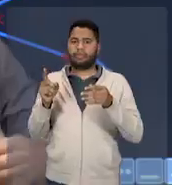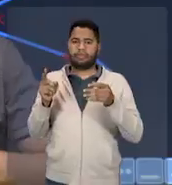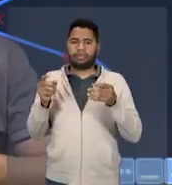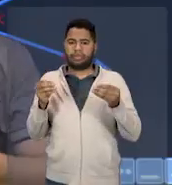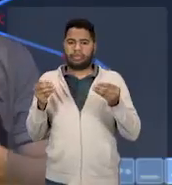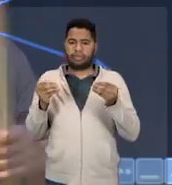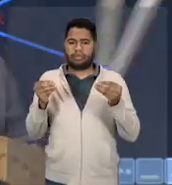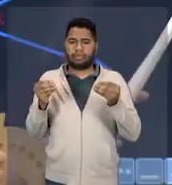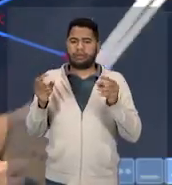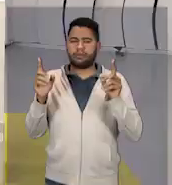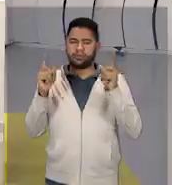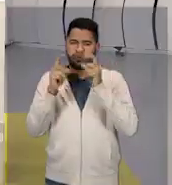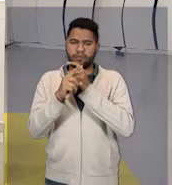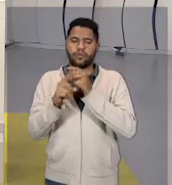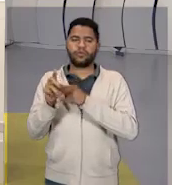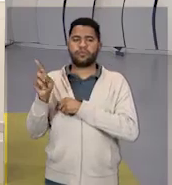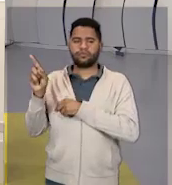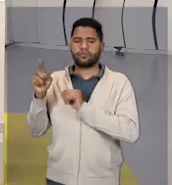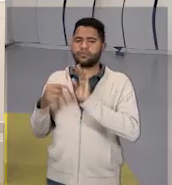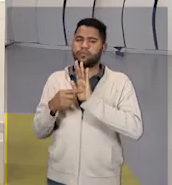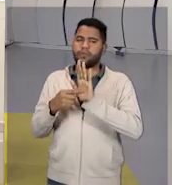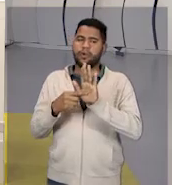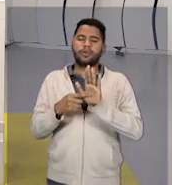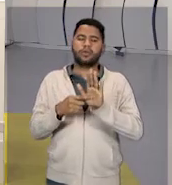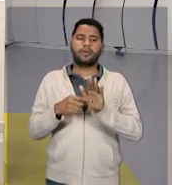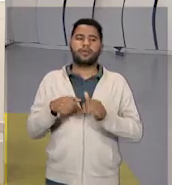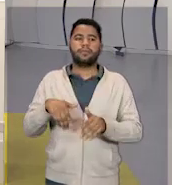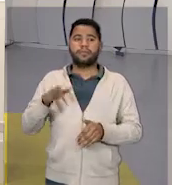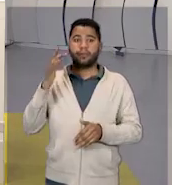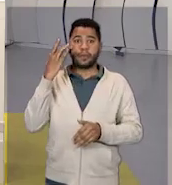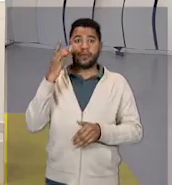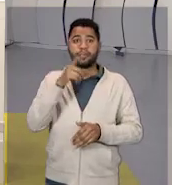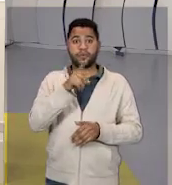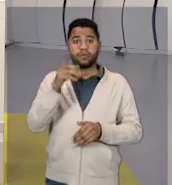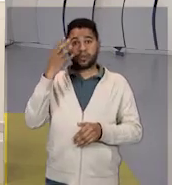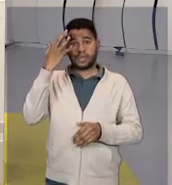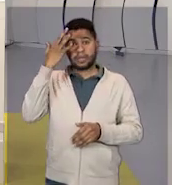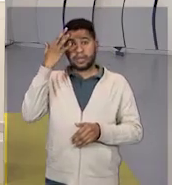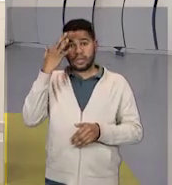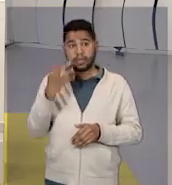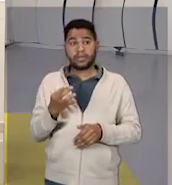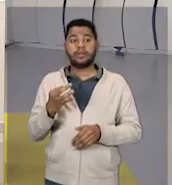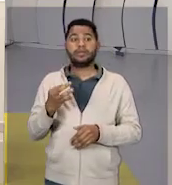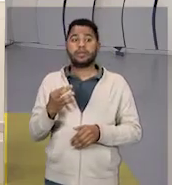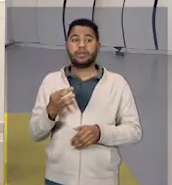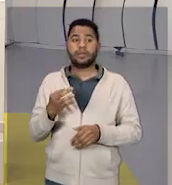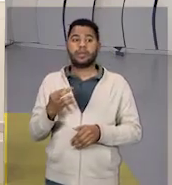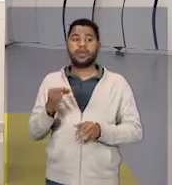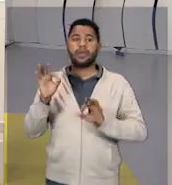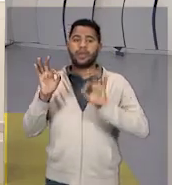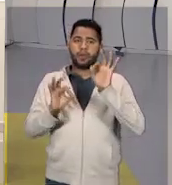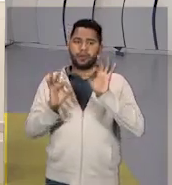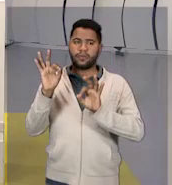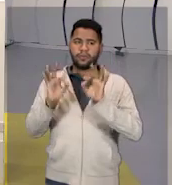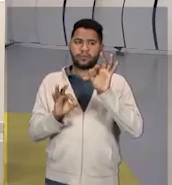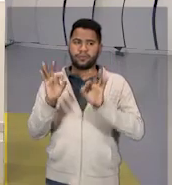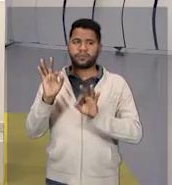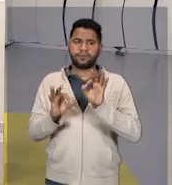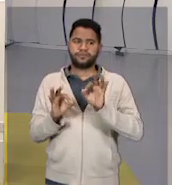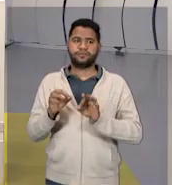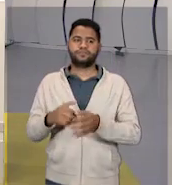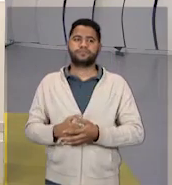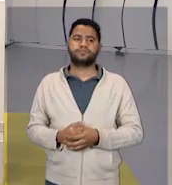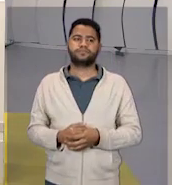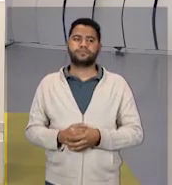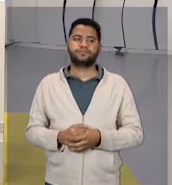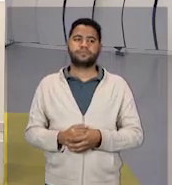muito difícil, e nós vamos fazer ali no quadro, mas você tem que entender que eu estou ali arrumando o transferidor. Eu vou arrumar ali